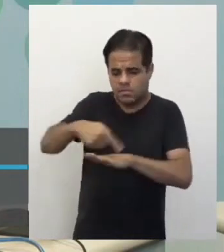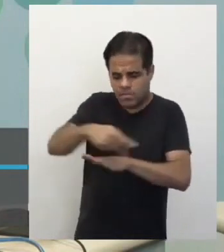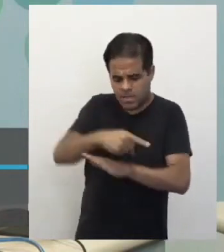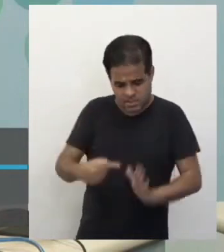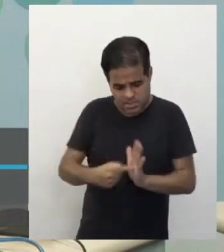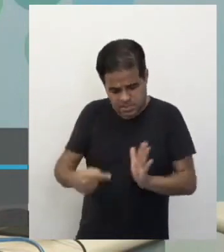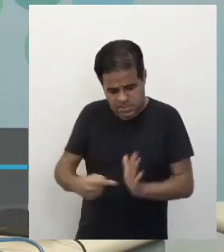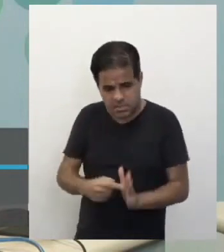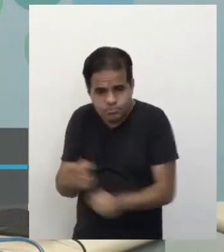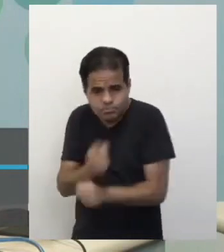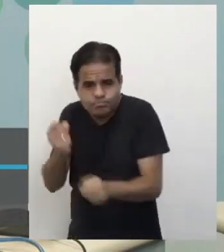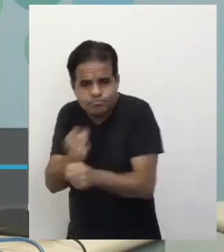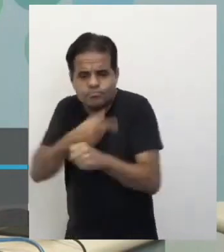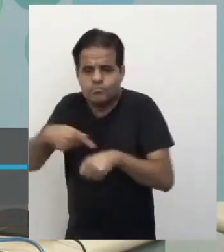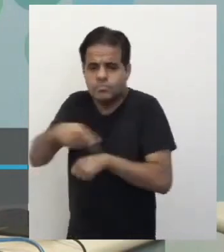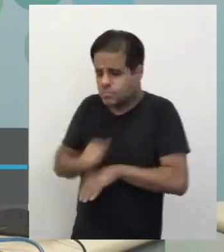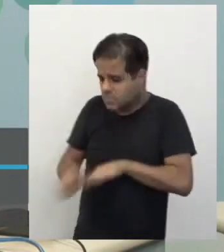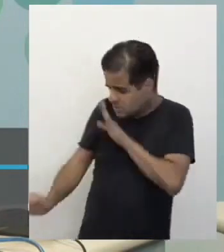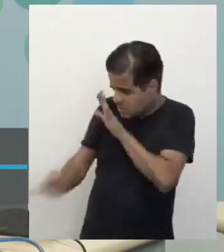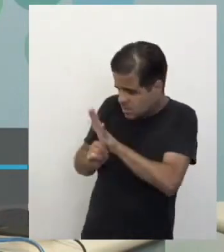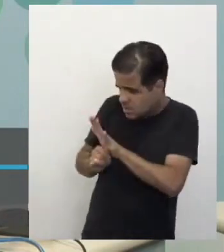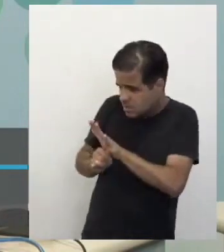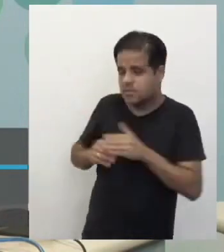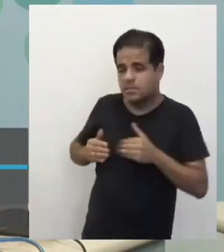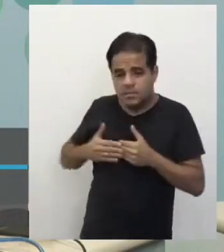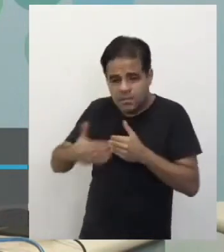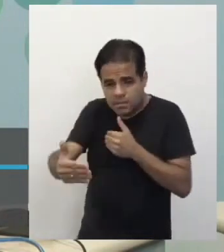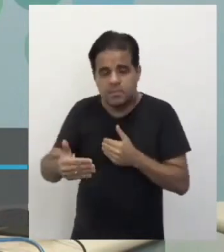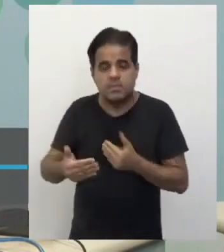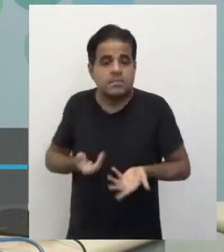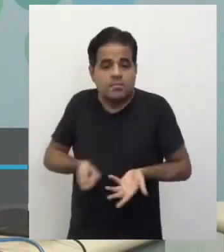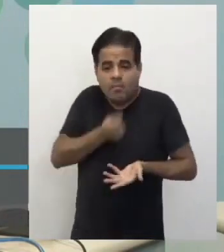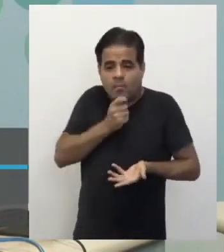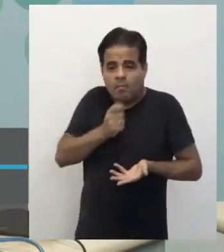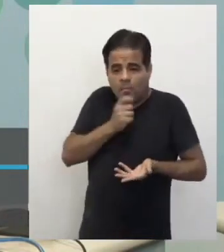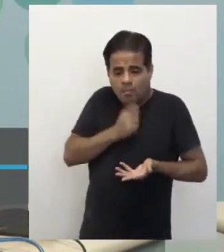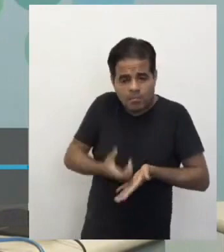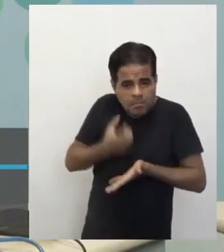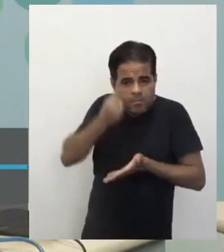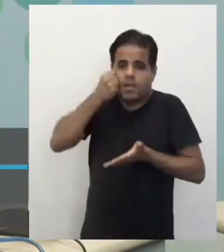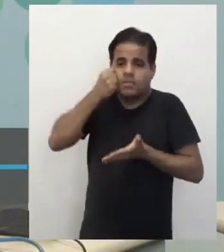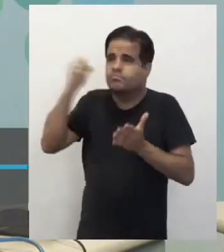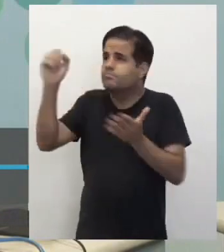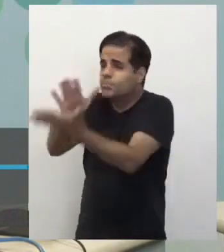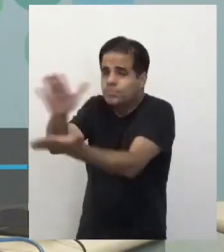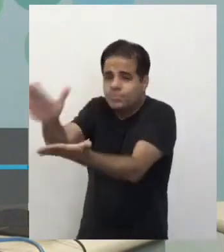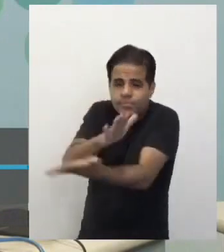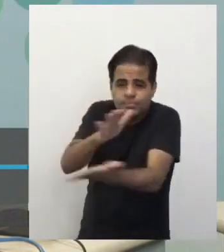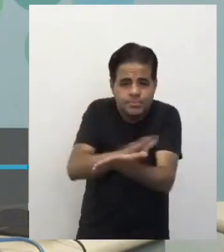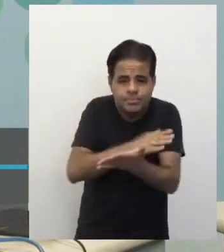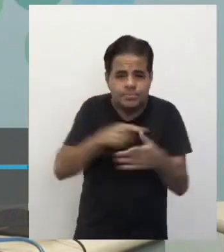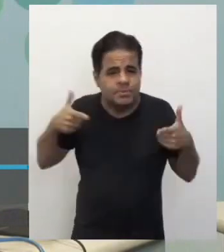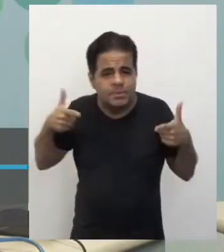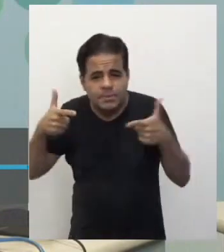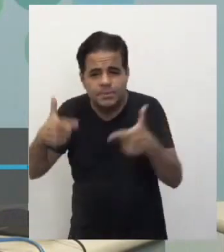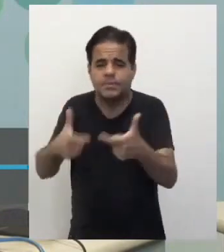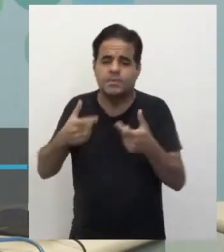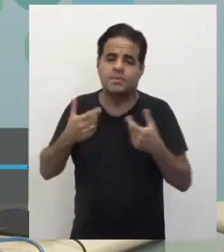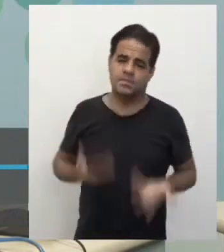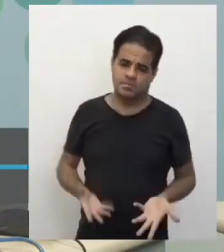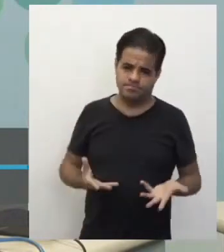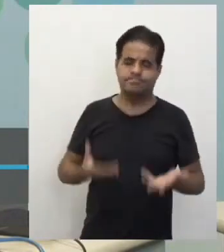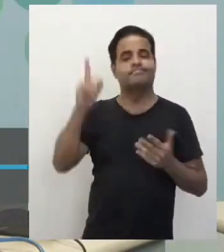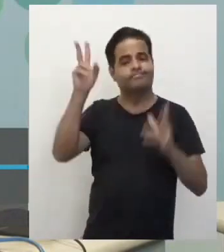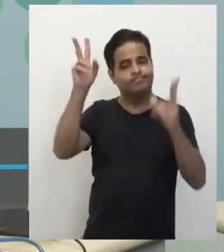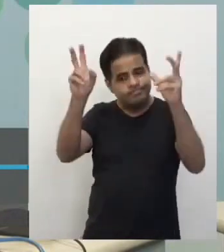enquanto nação, enquanto identidade, sem os patrimônios históricos que estão sendo destruídos durante a guerra? Então, a